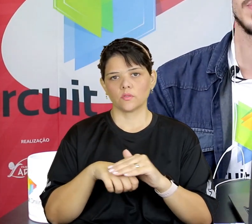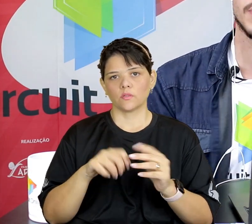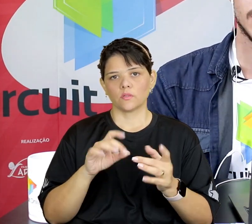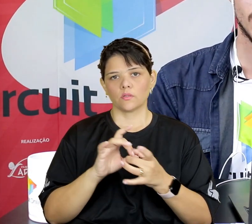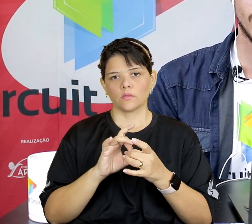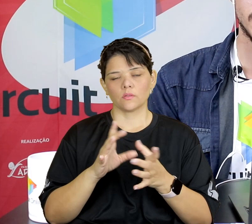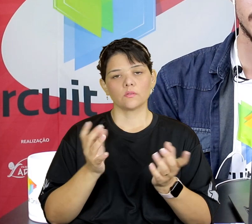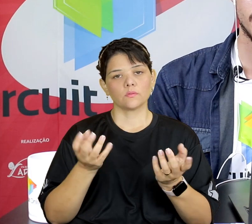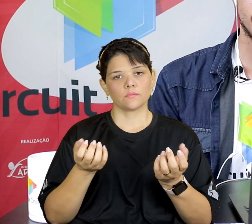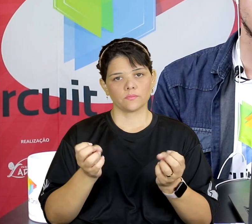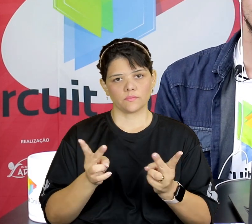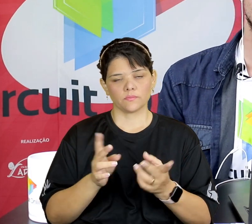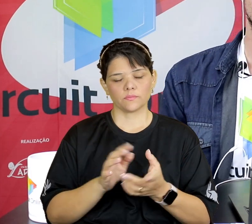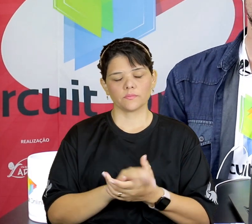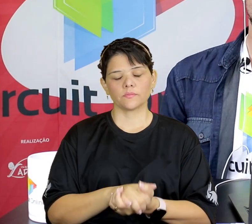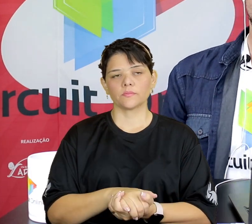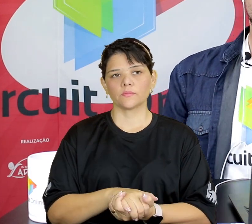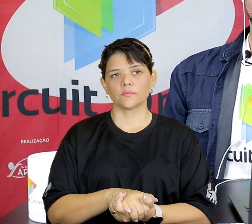isso. Tranquilo?